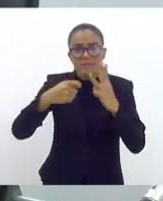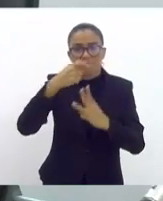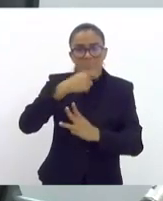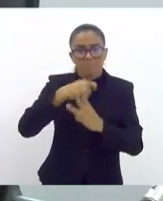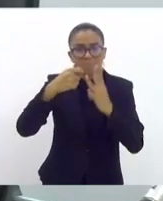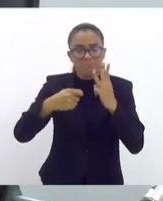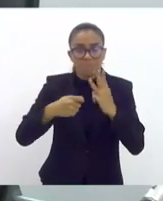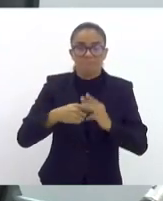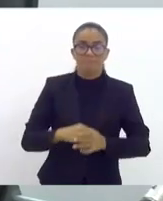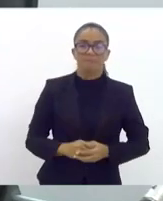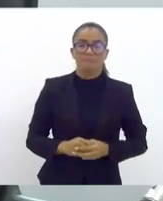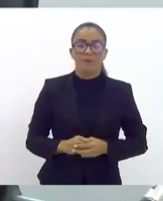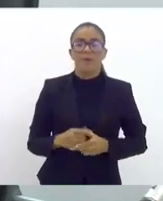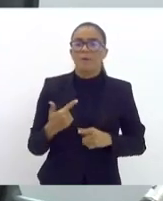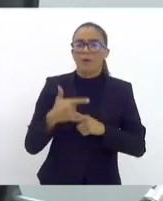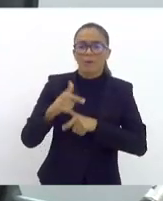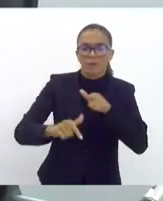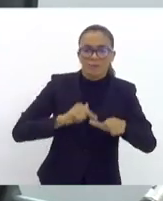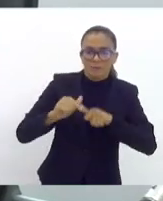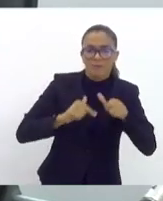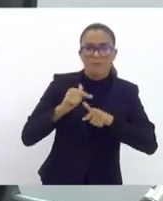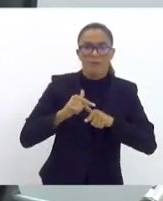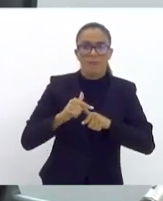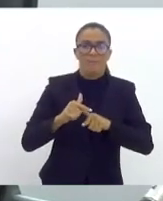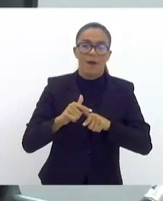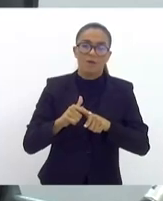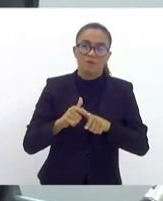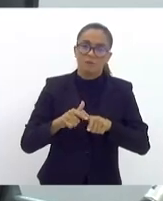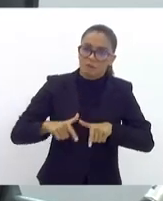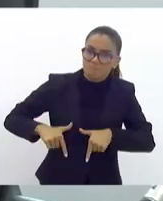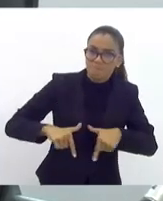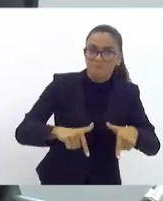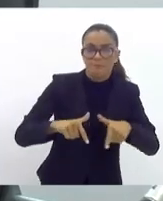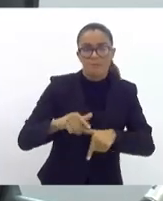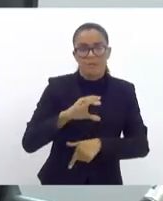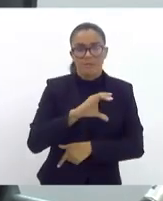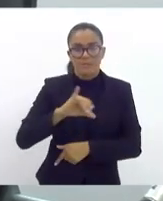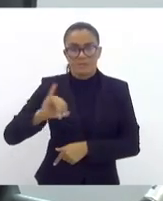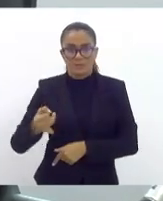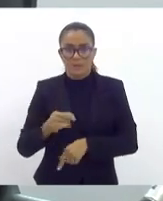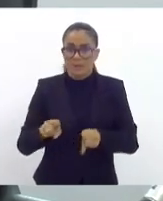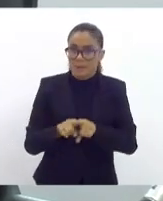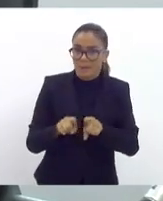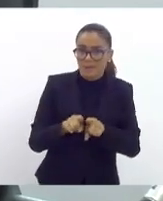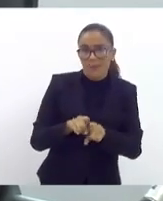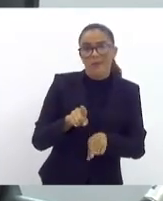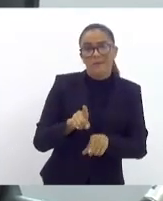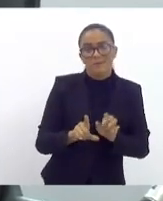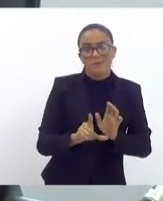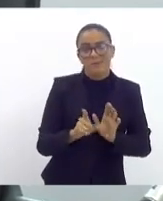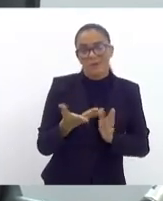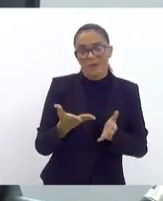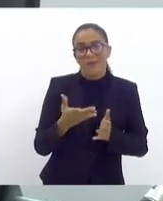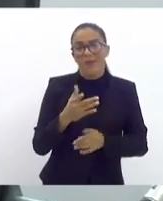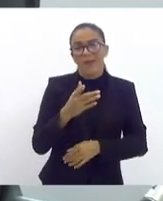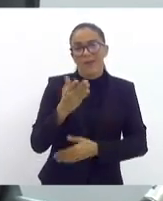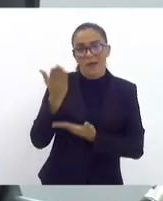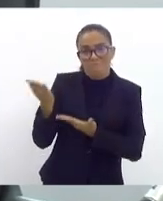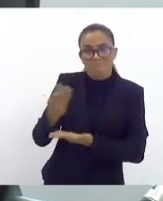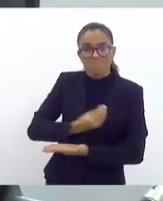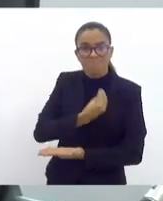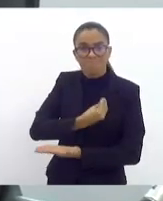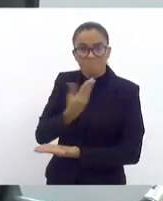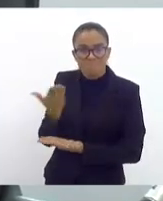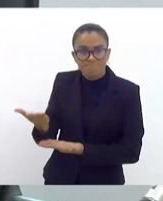porque é um trabalho realizado não pela não só pela csrj Mas pela legislatura atual sobre a presidência de vossa excelência quando